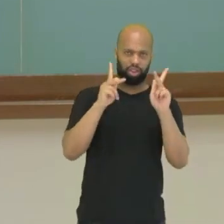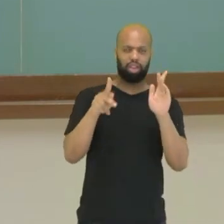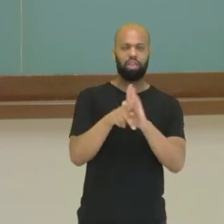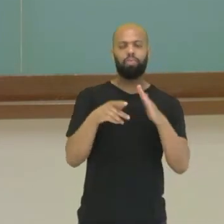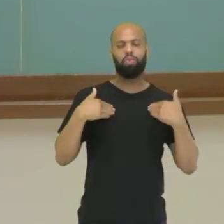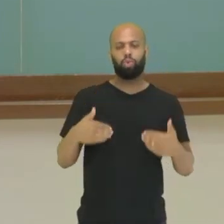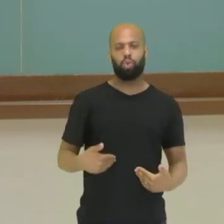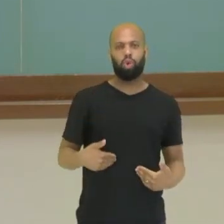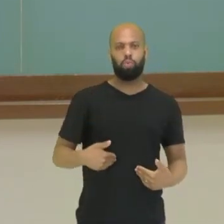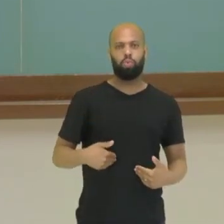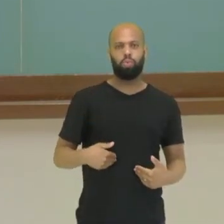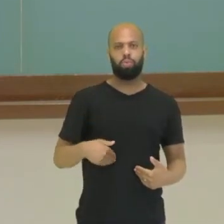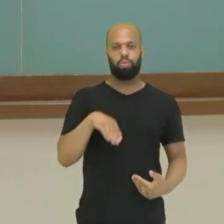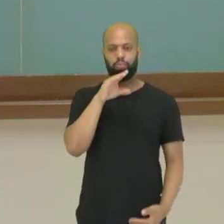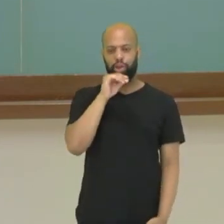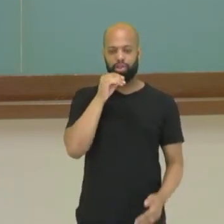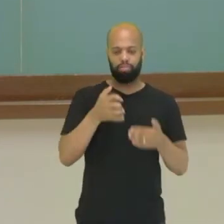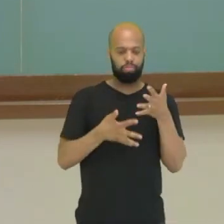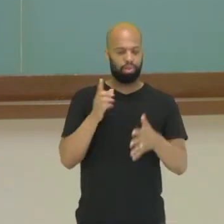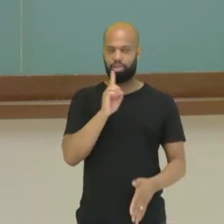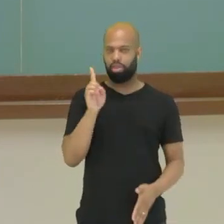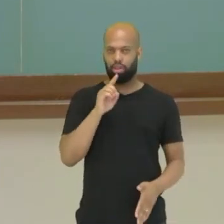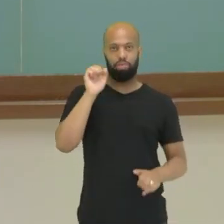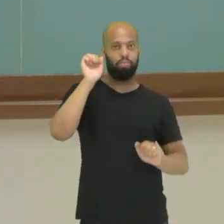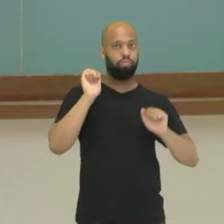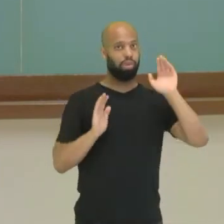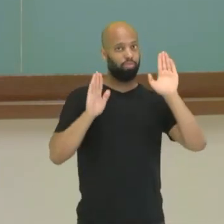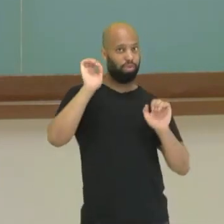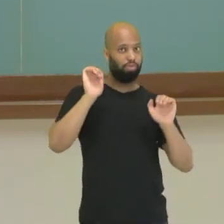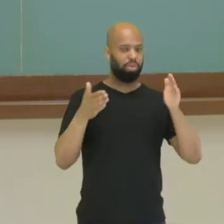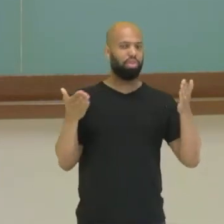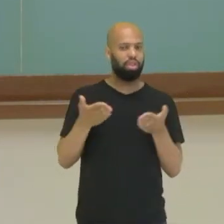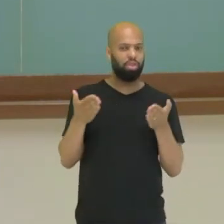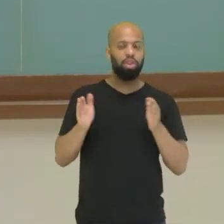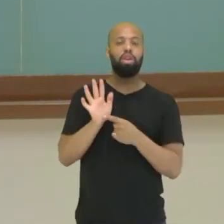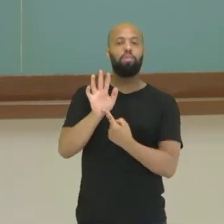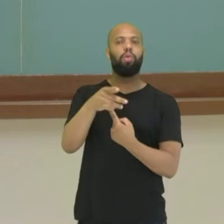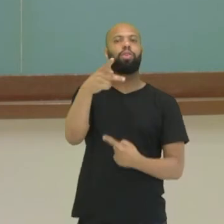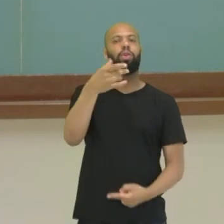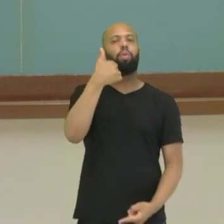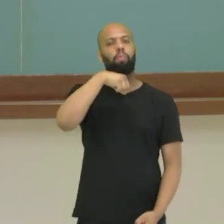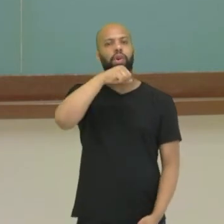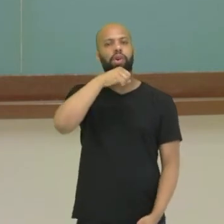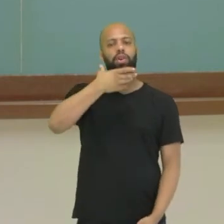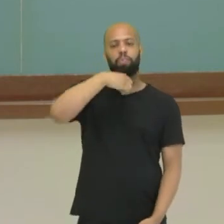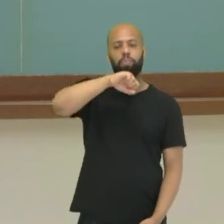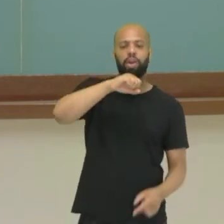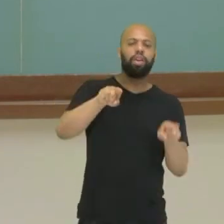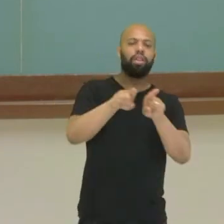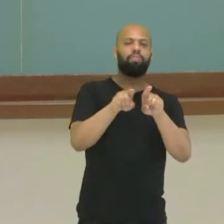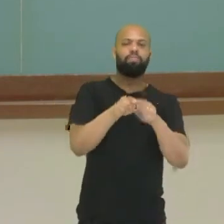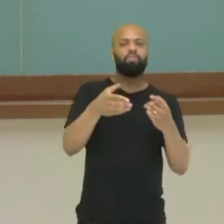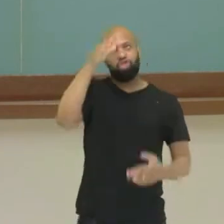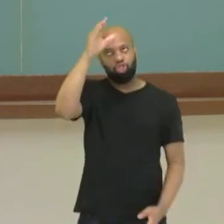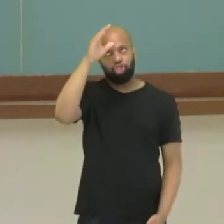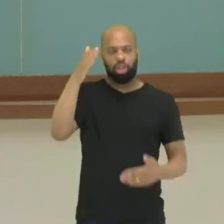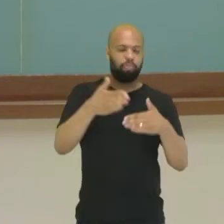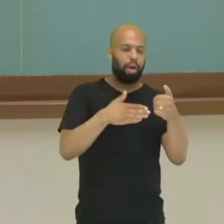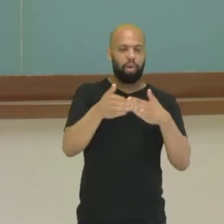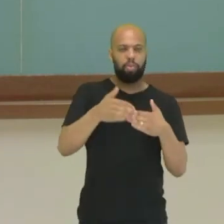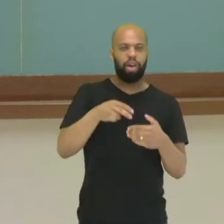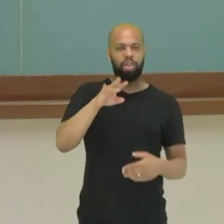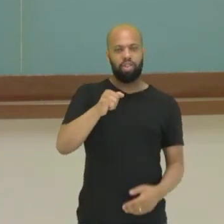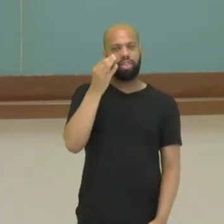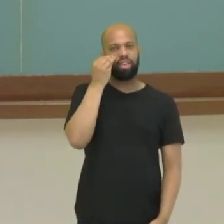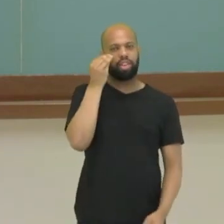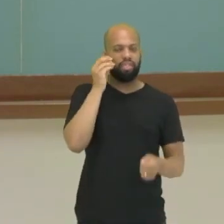corpo, sem usar a fala. Então, para os seus colegas, para o pai, para a mãe, para a tia, para quem estiver aí com vocês, né, representar essa frase,